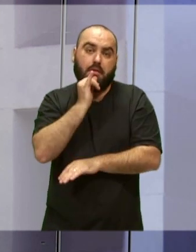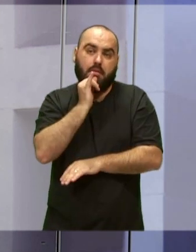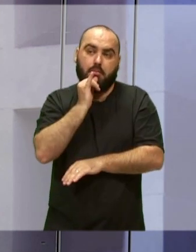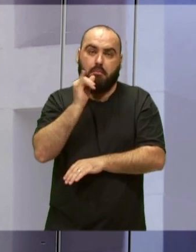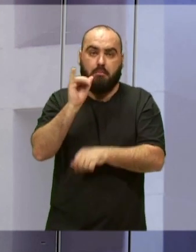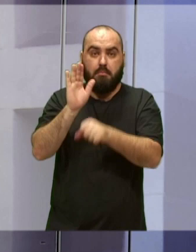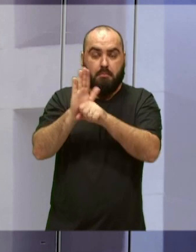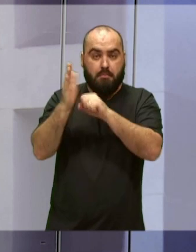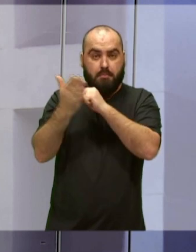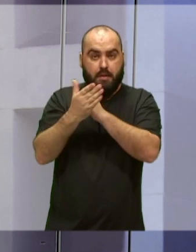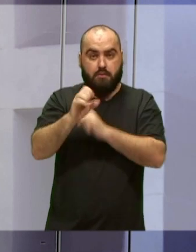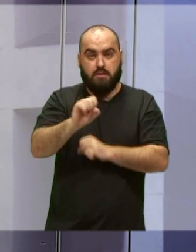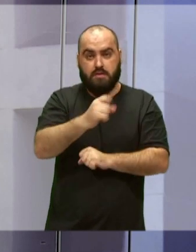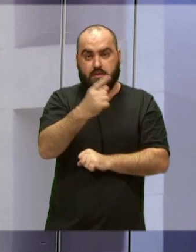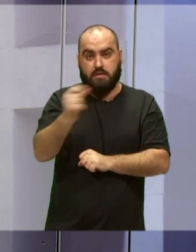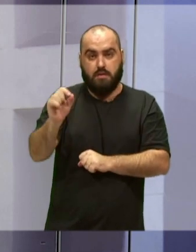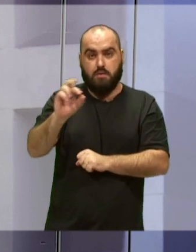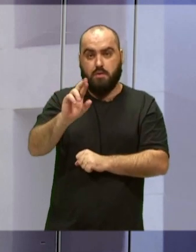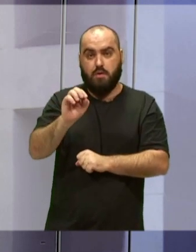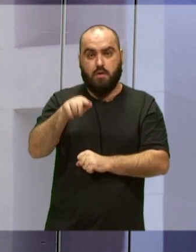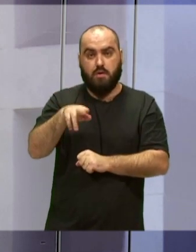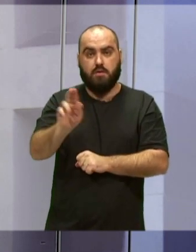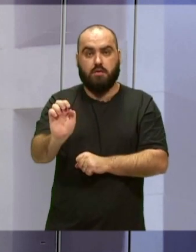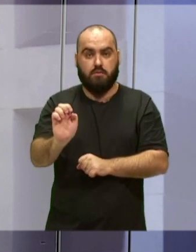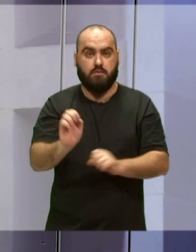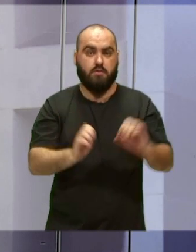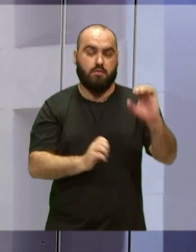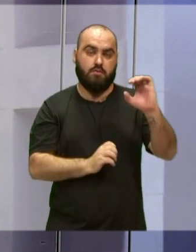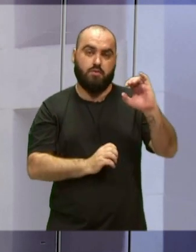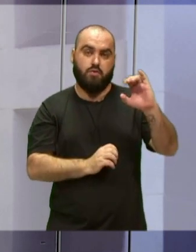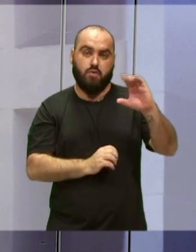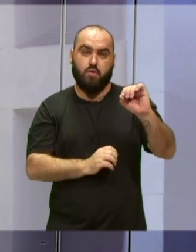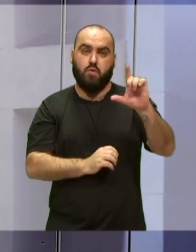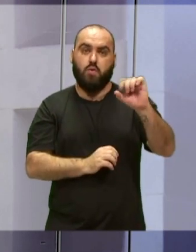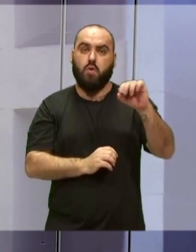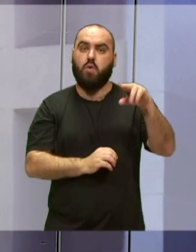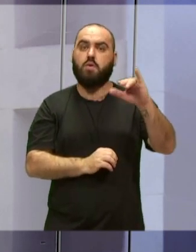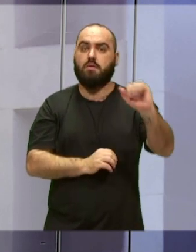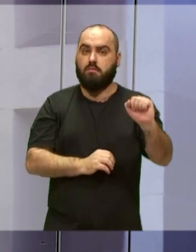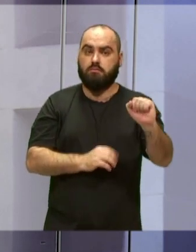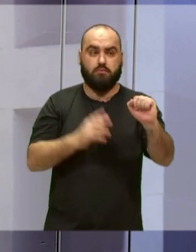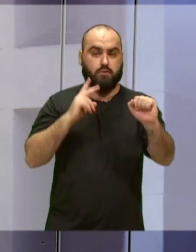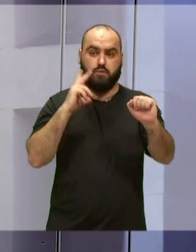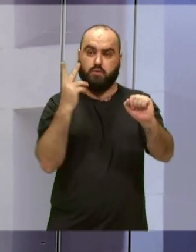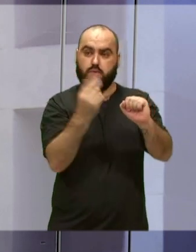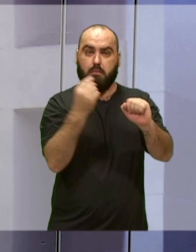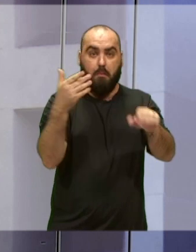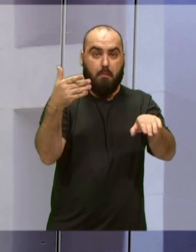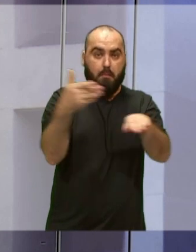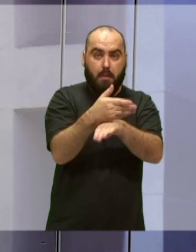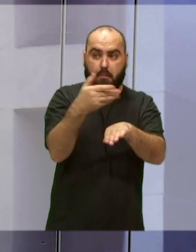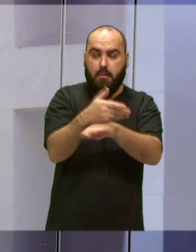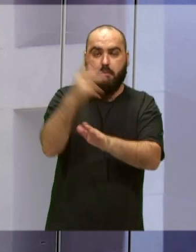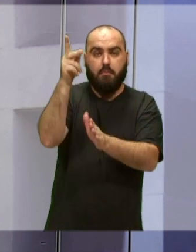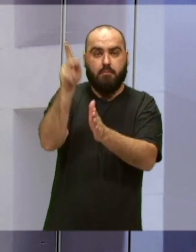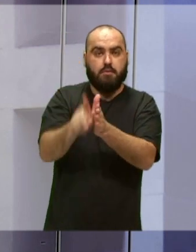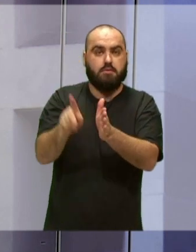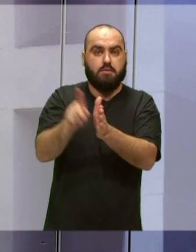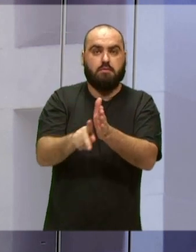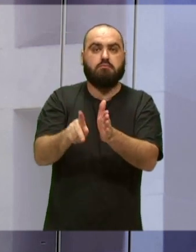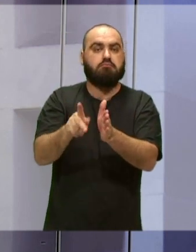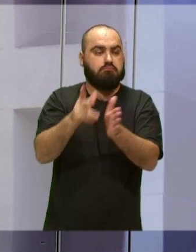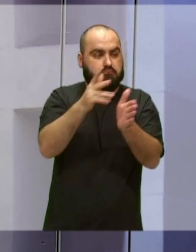Roque a a colônia japonesa participou intensamente do projeto do